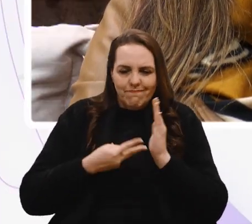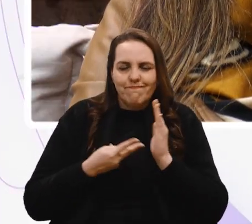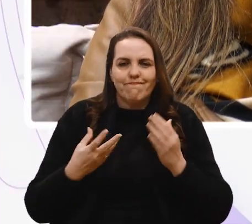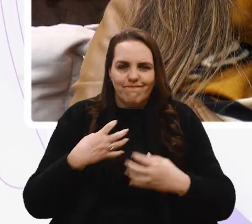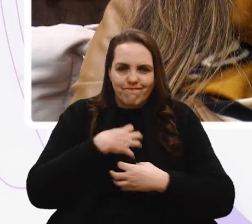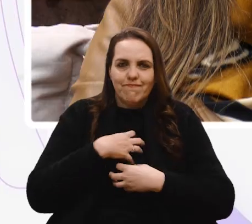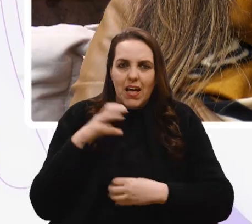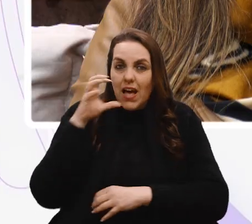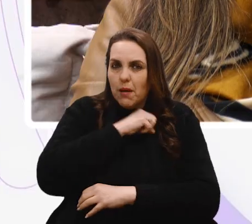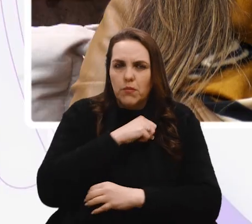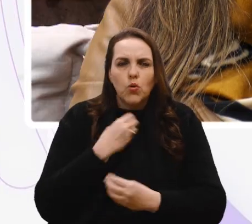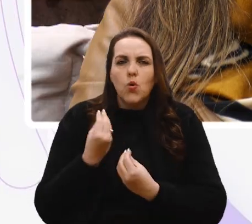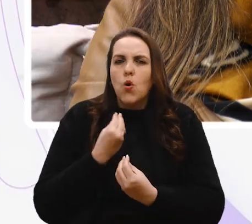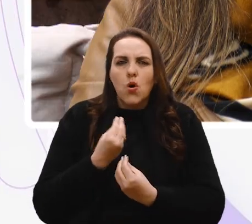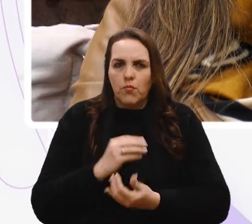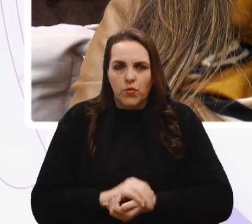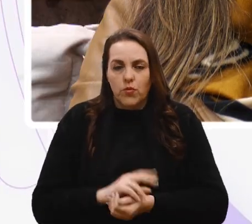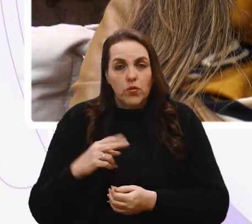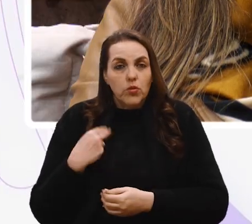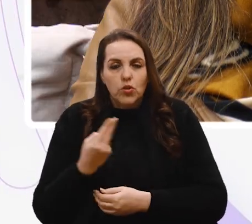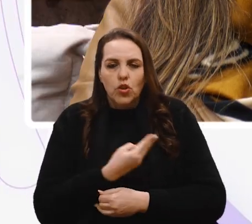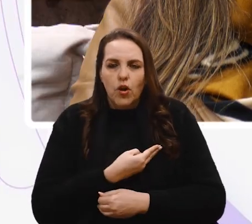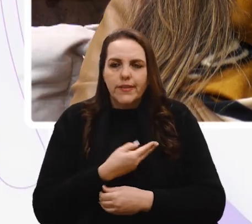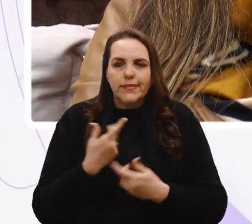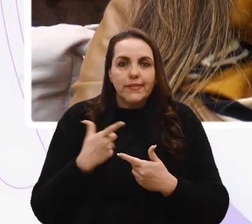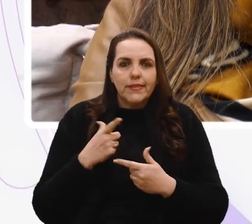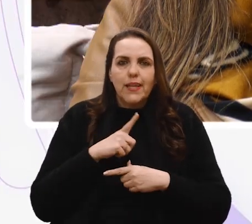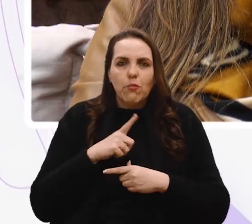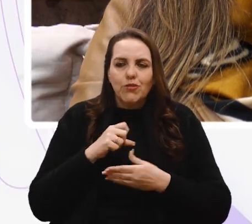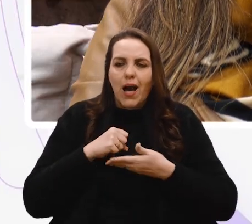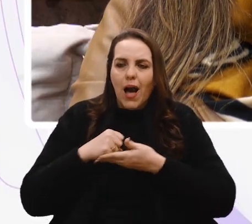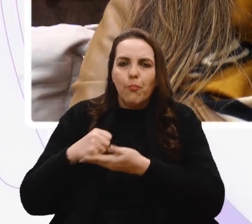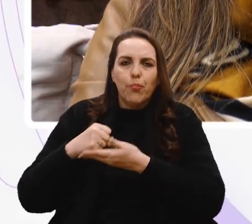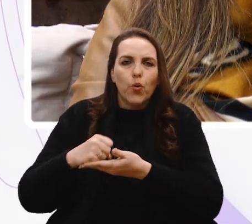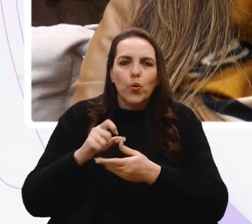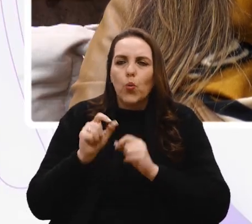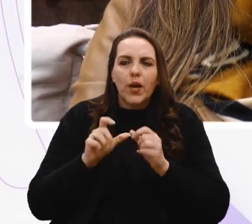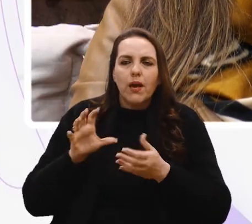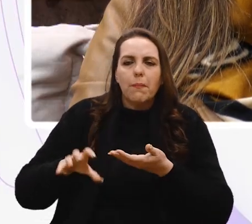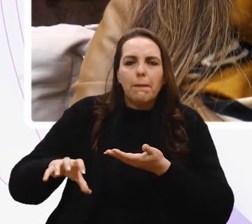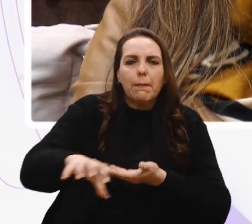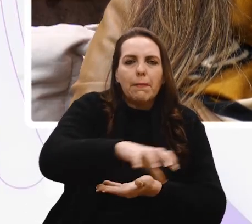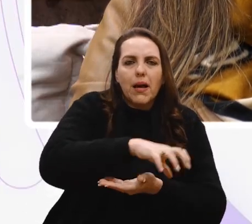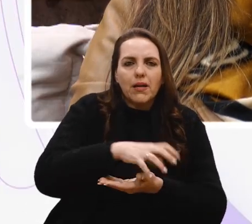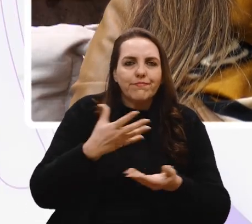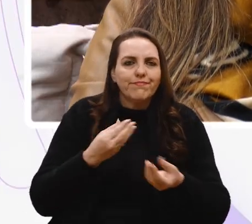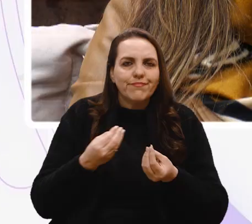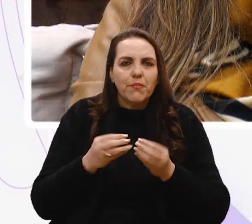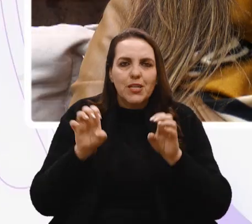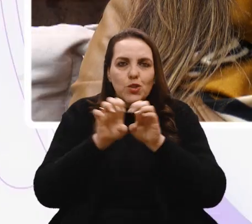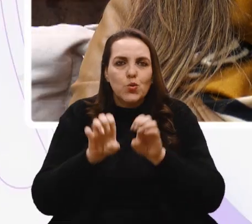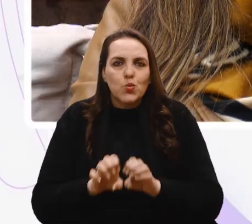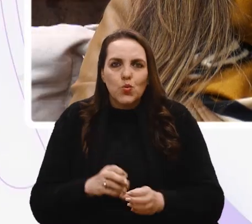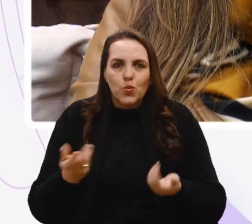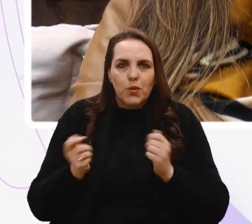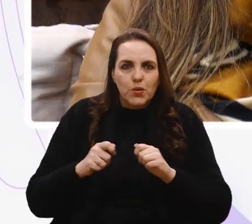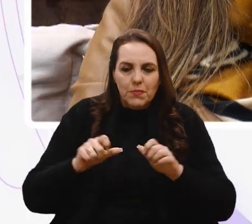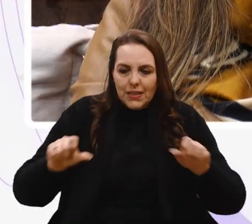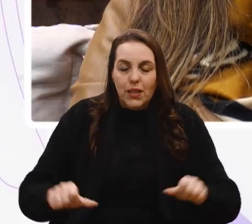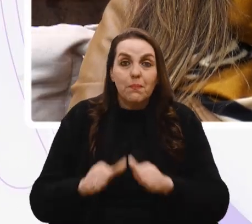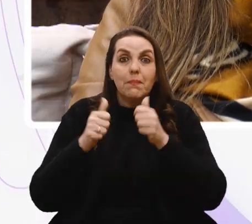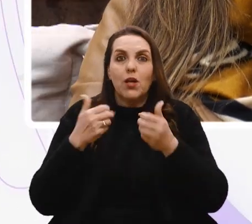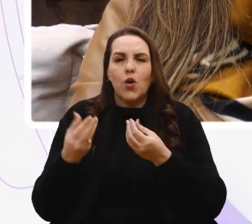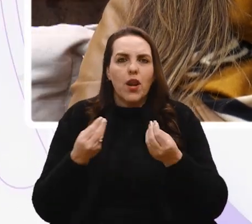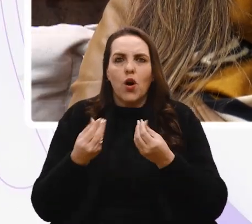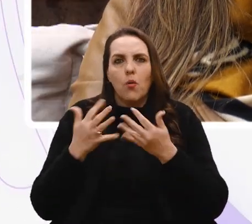enfim. E como é que a gente, o que temos de rede de apoio hoje, como é que a gente se estrutura para isso, para poder melhorar, assim,